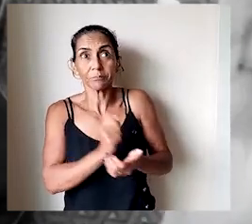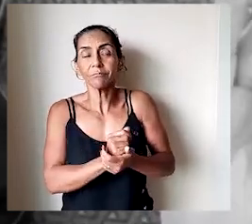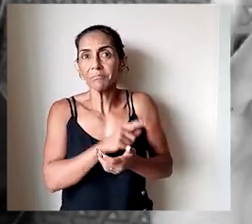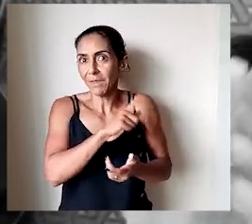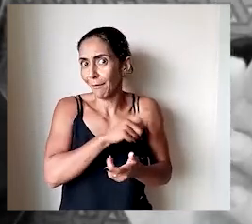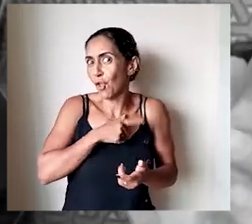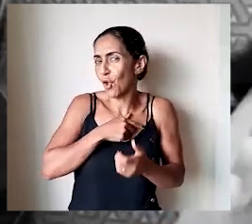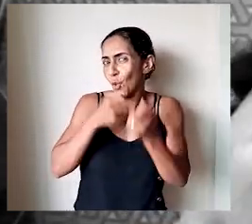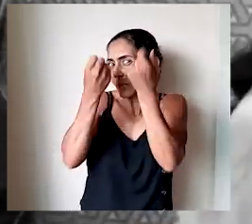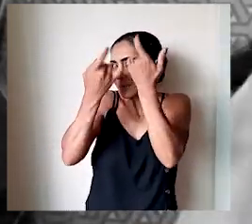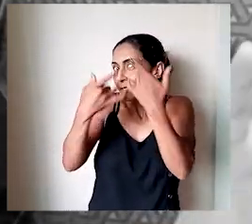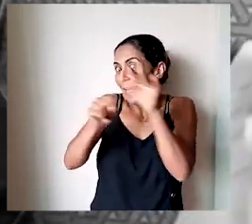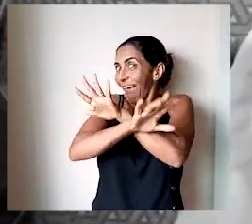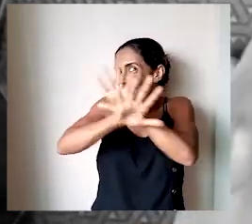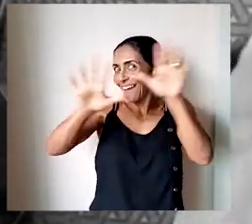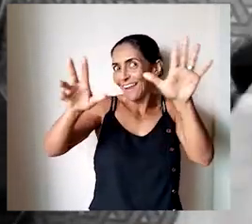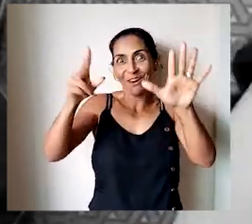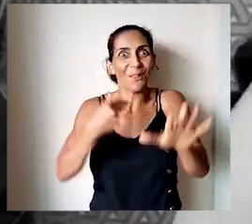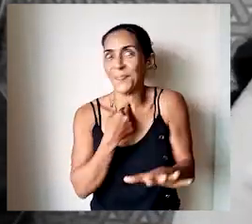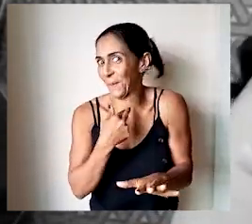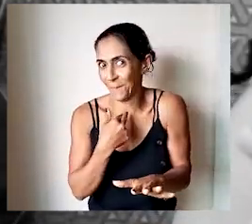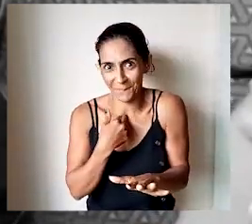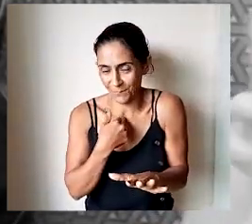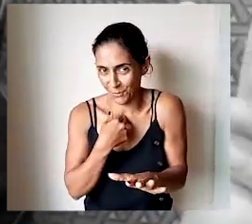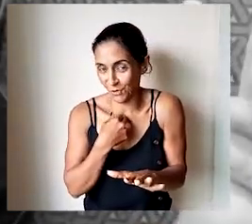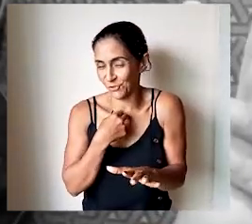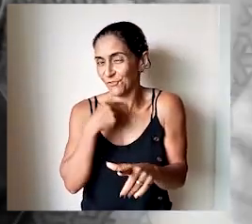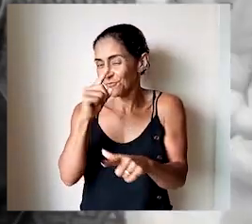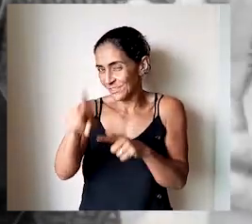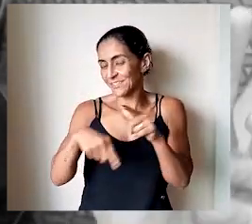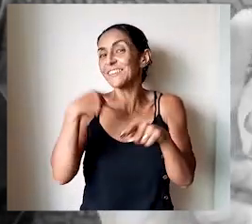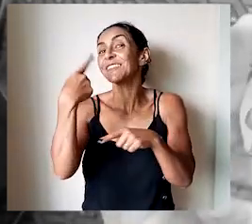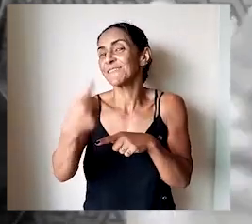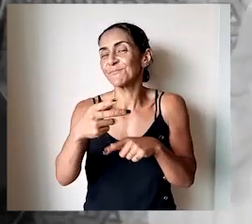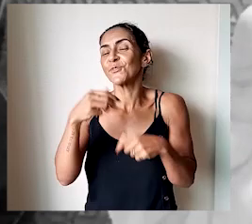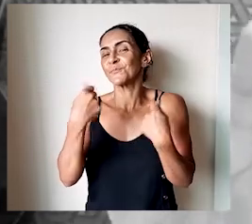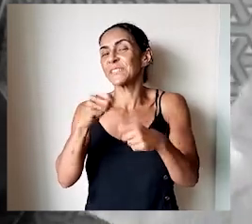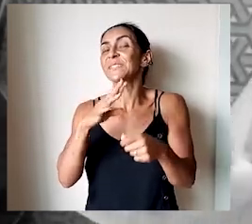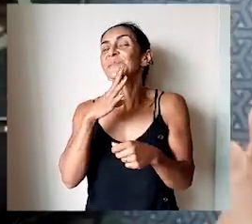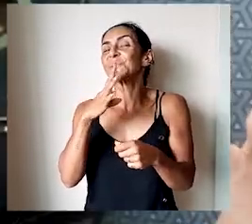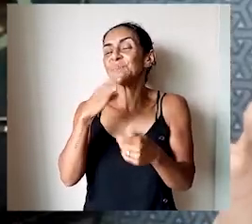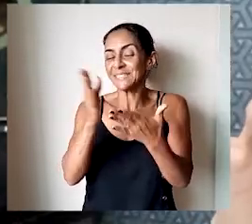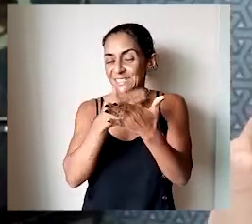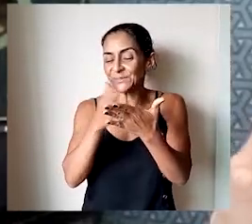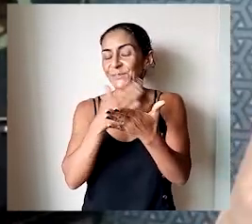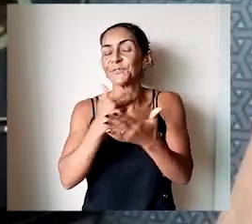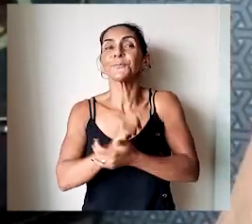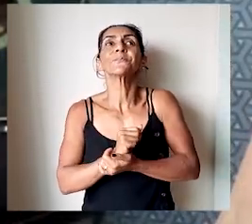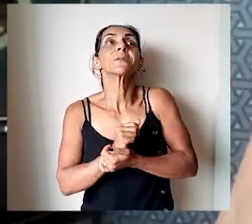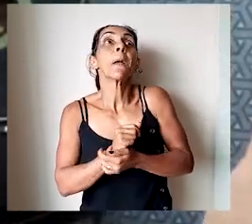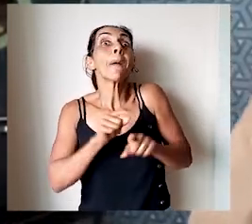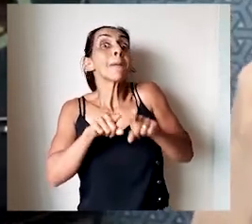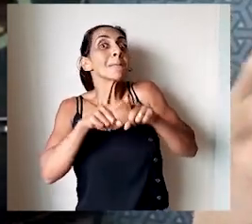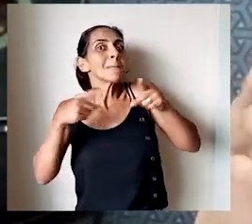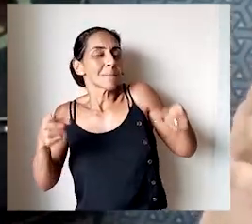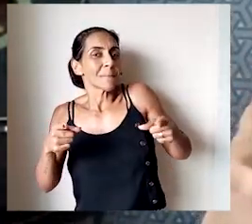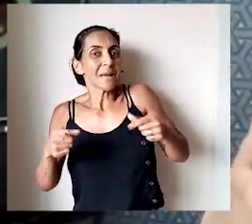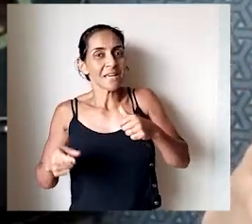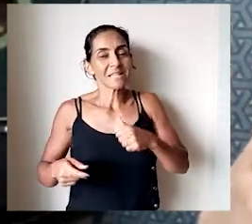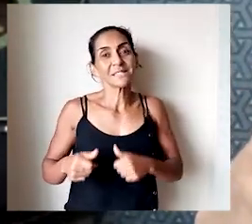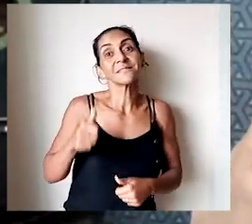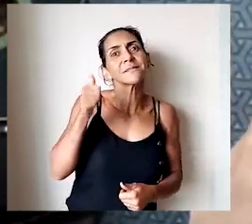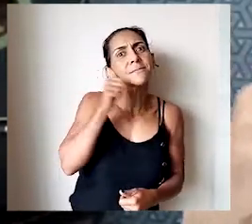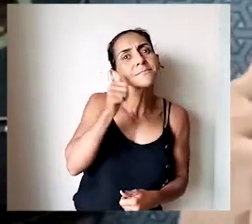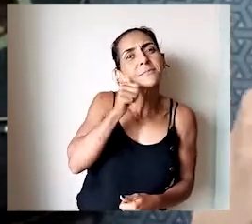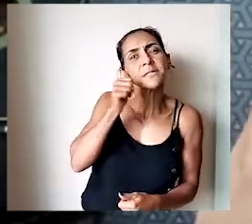dar muito spoiler, mas não tem como eu deixar de falar algumas coisas sobre a história do livro. Coraline se vê entediada porque